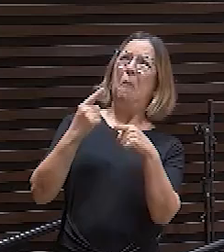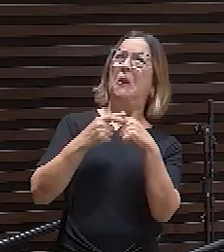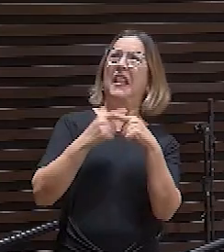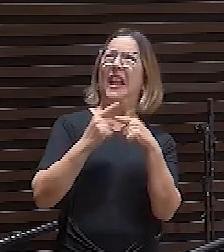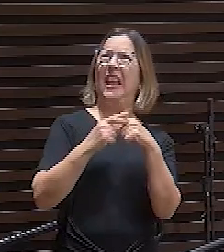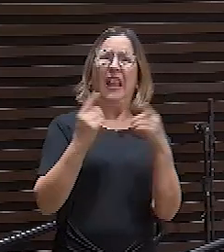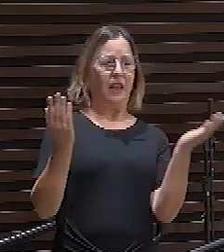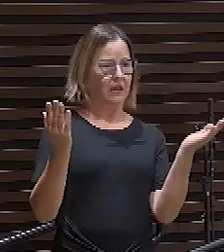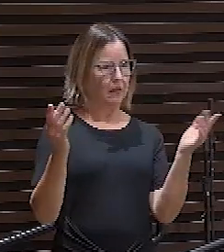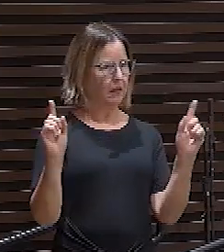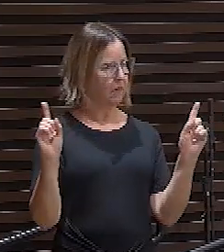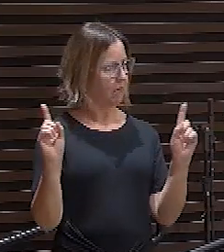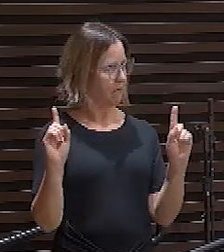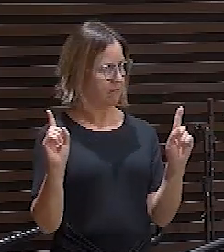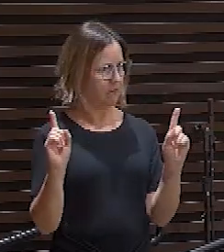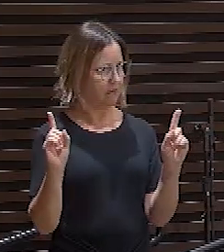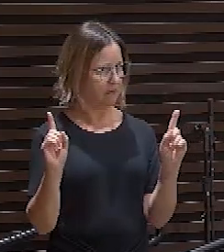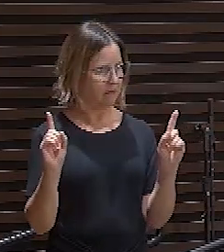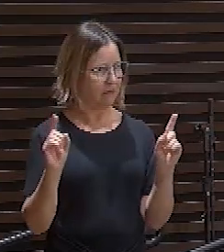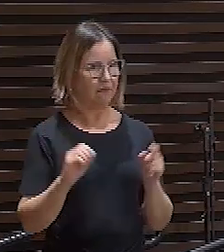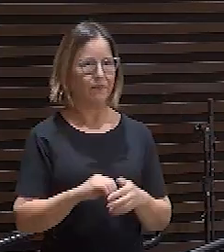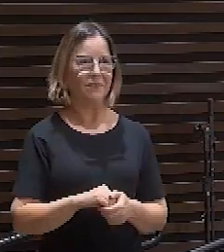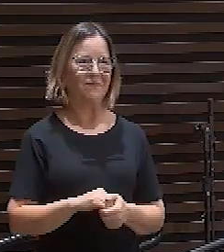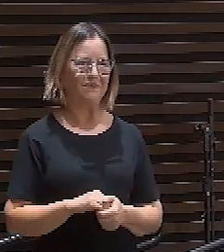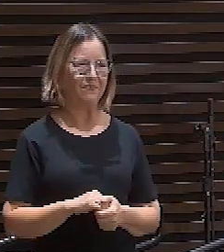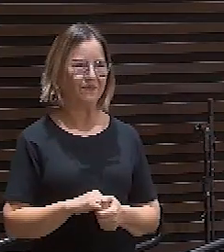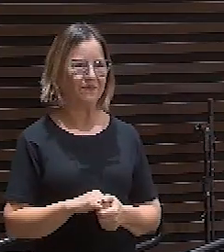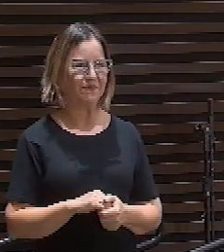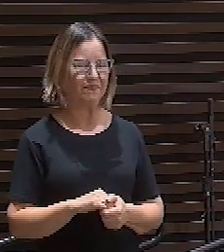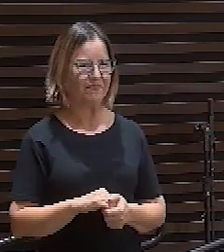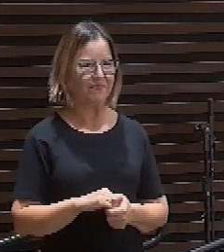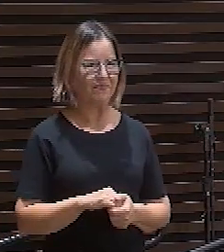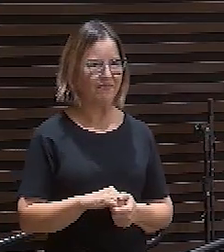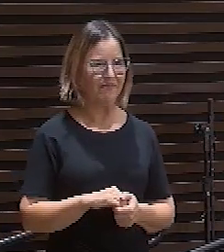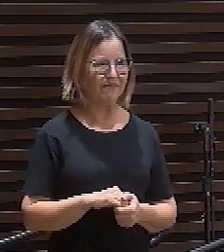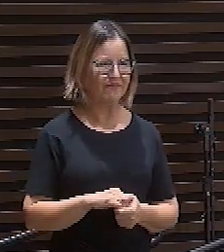combinamos. Não é?